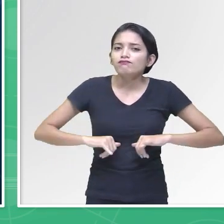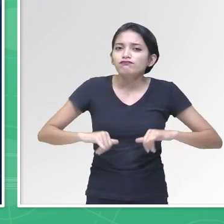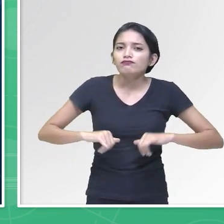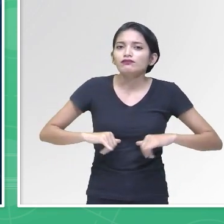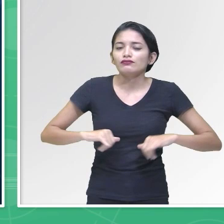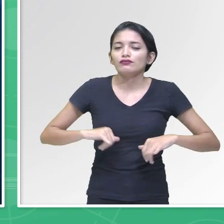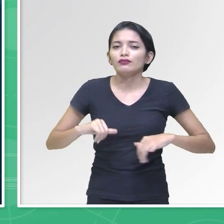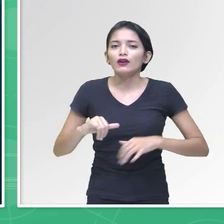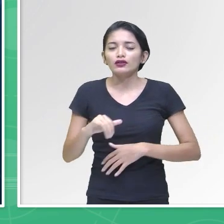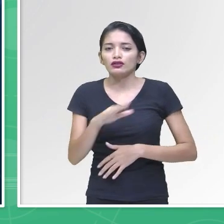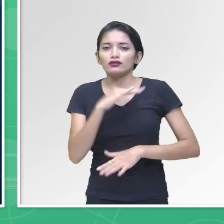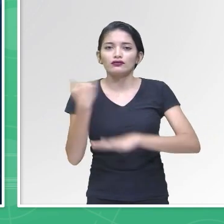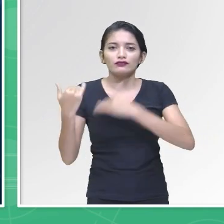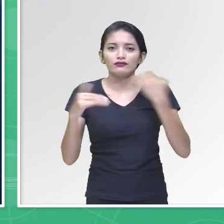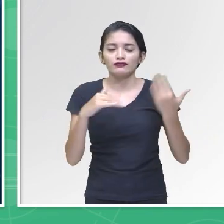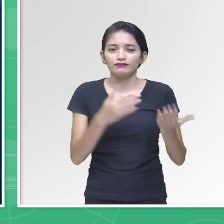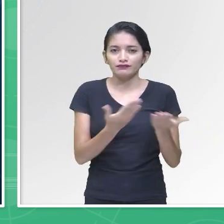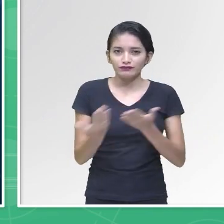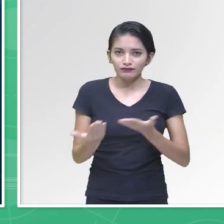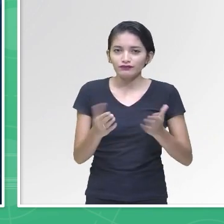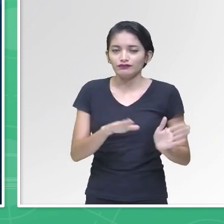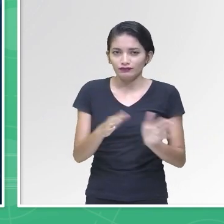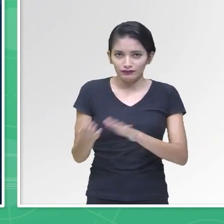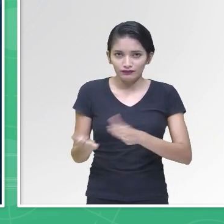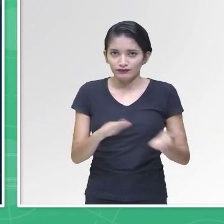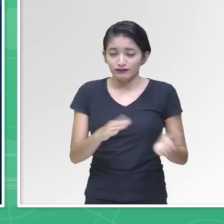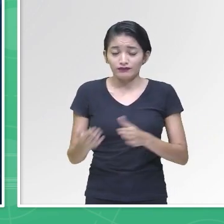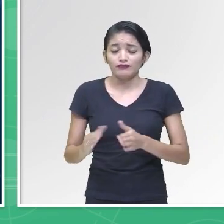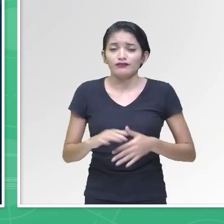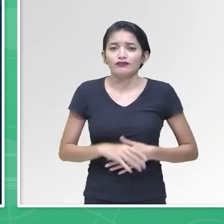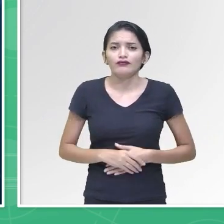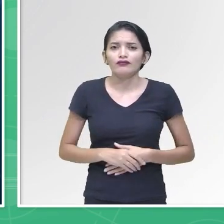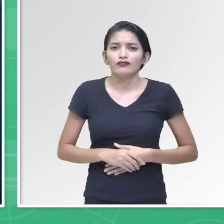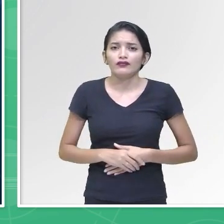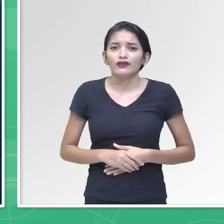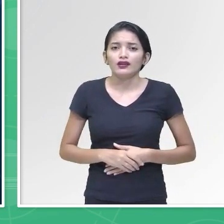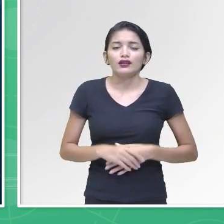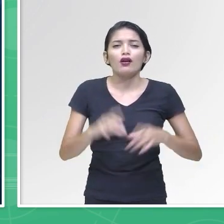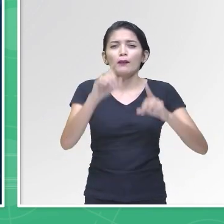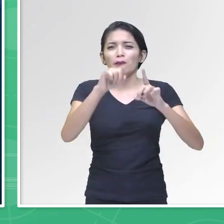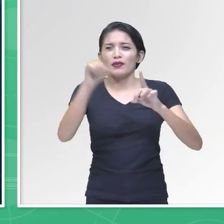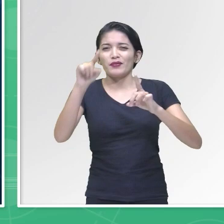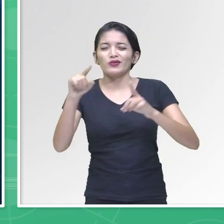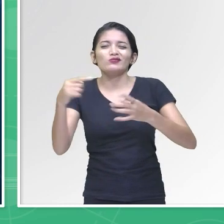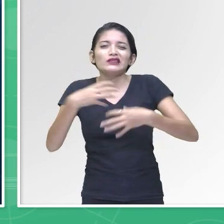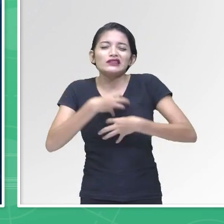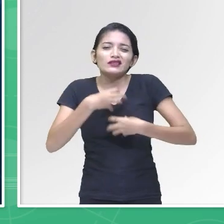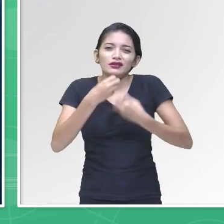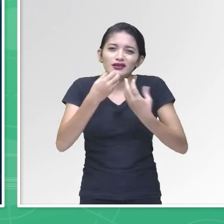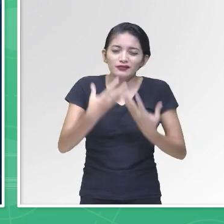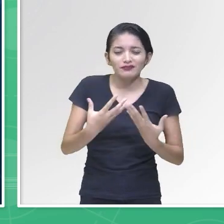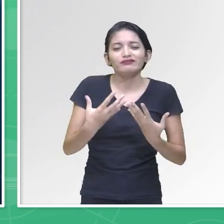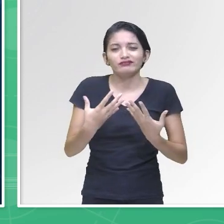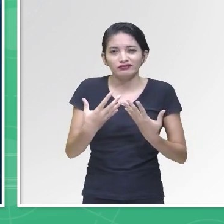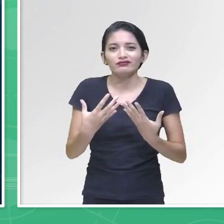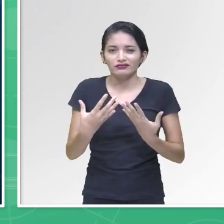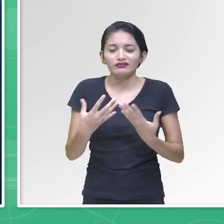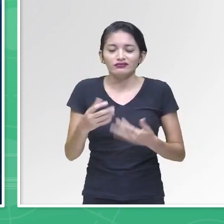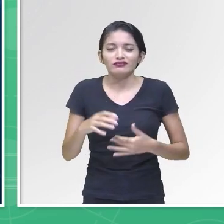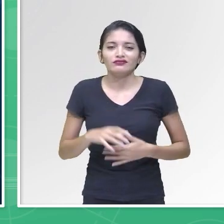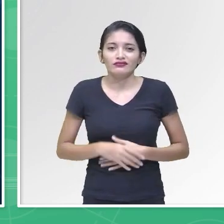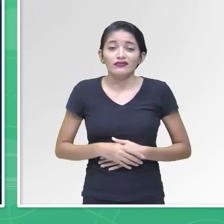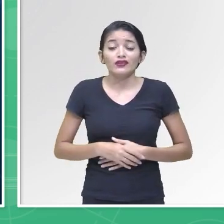homicídios. Essa é uma estatística realmente não muito agradável. Ou seja, esta parcela